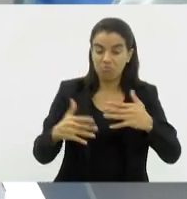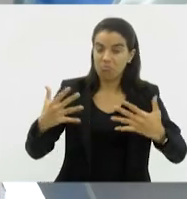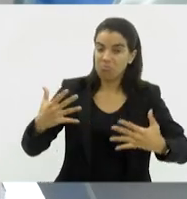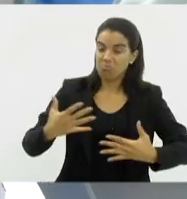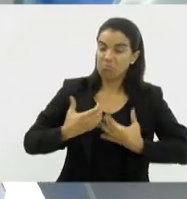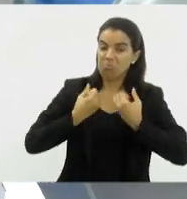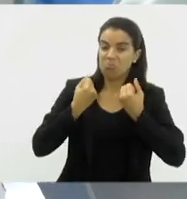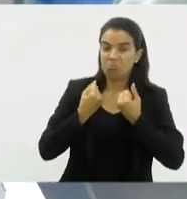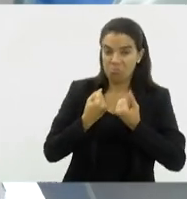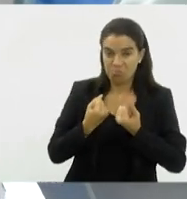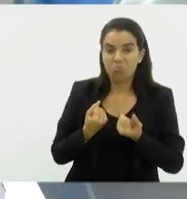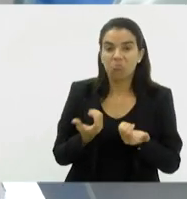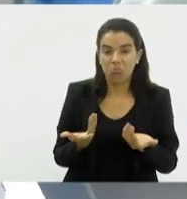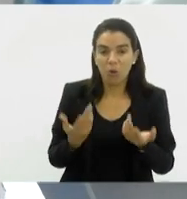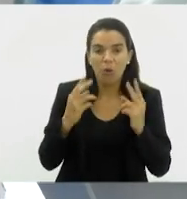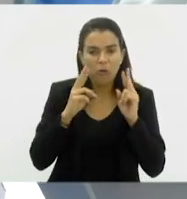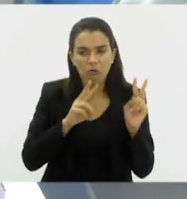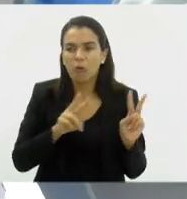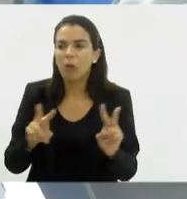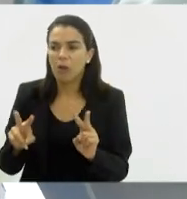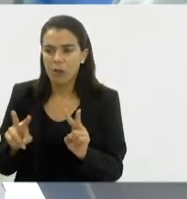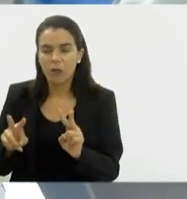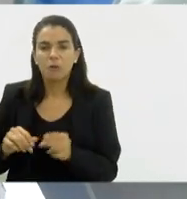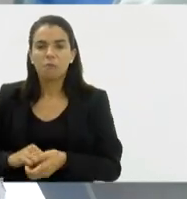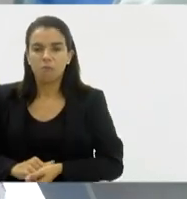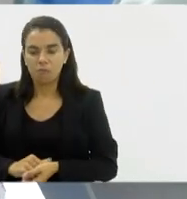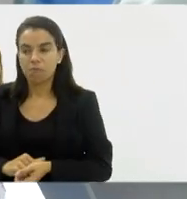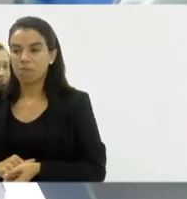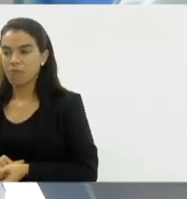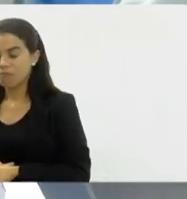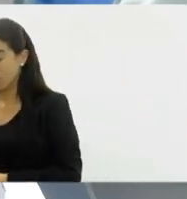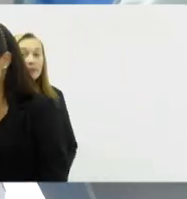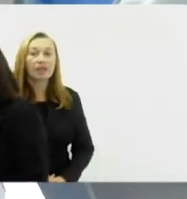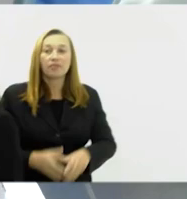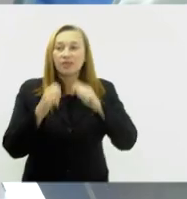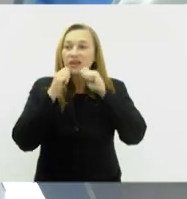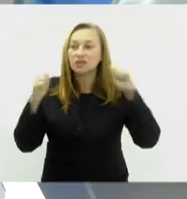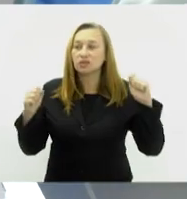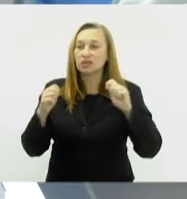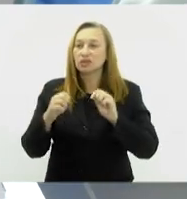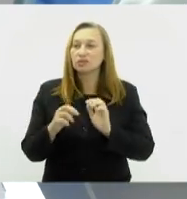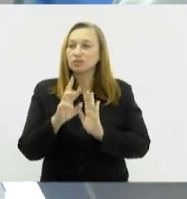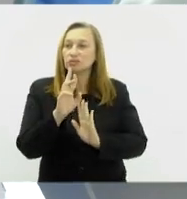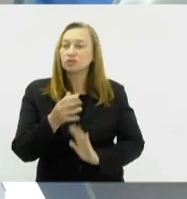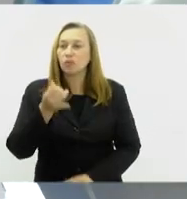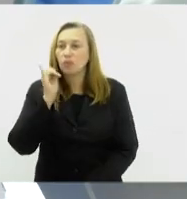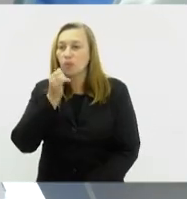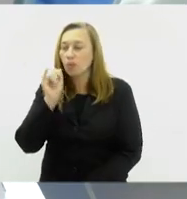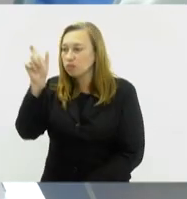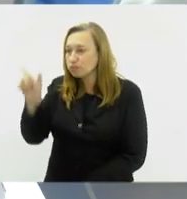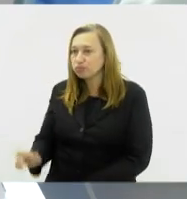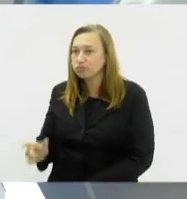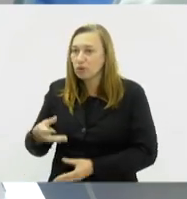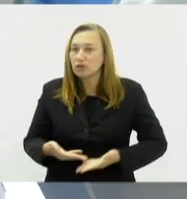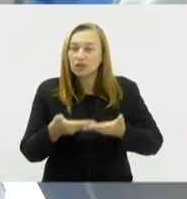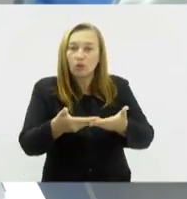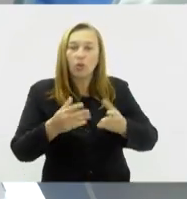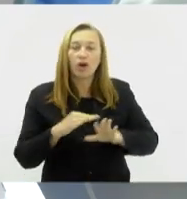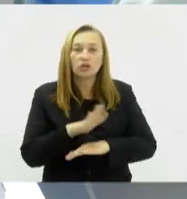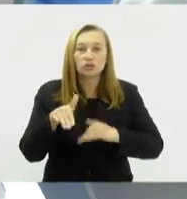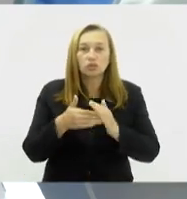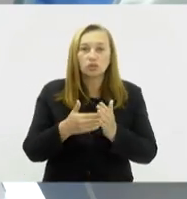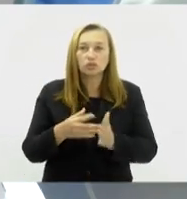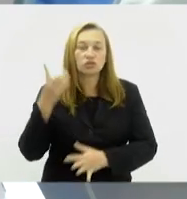surpreendeu quando olhei porque a assessoria do relator entregou a todos os deputados